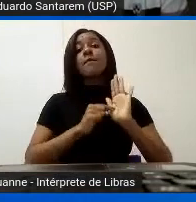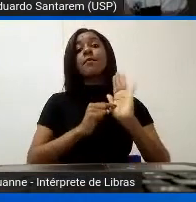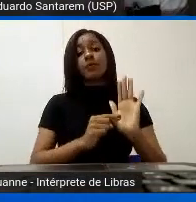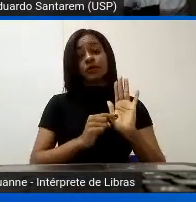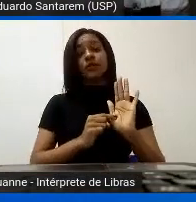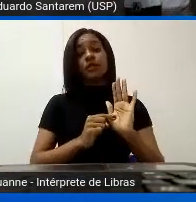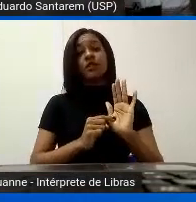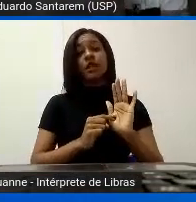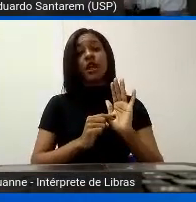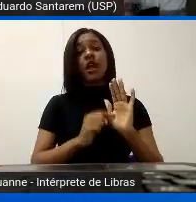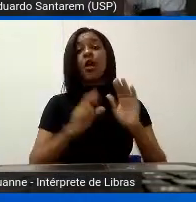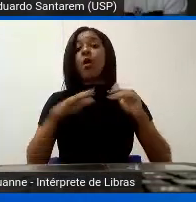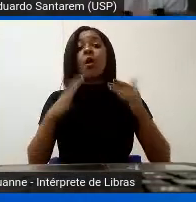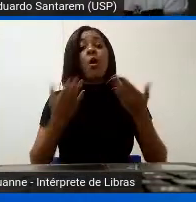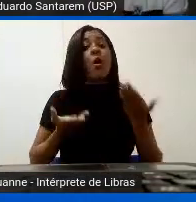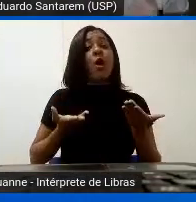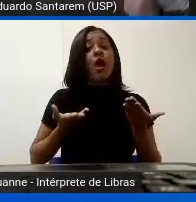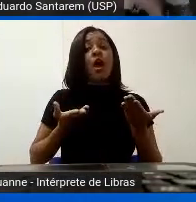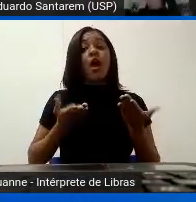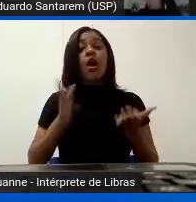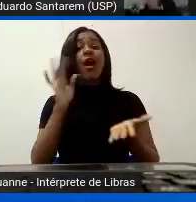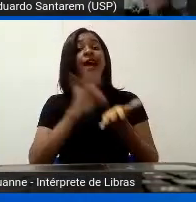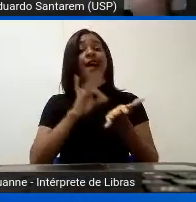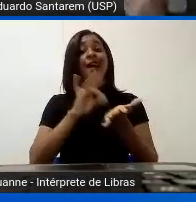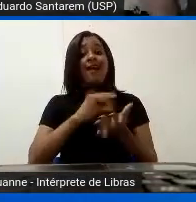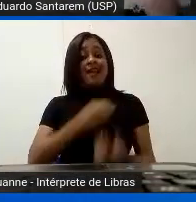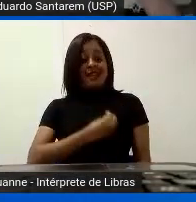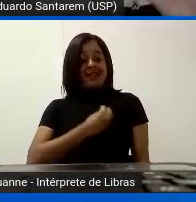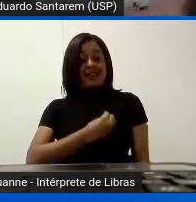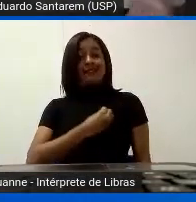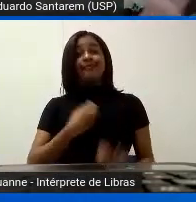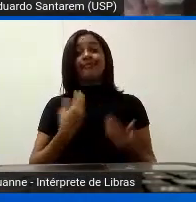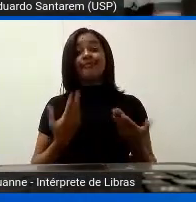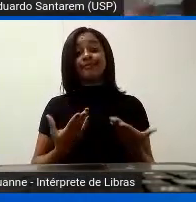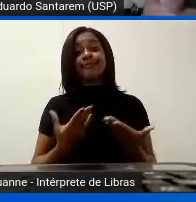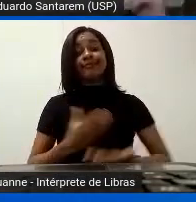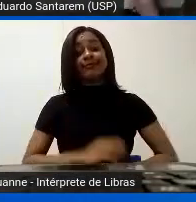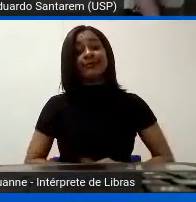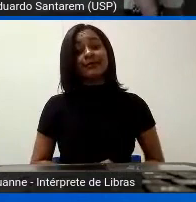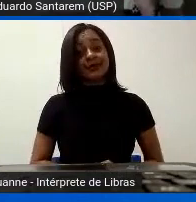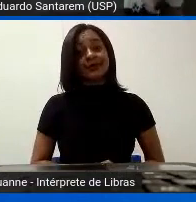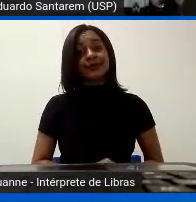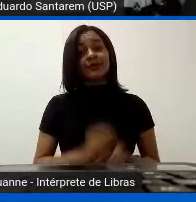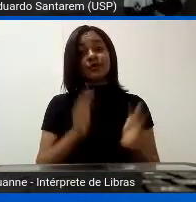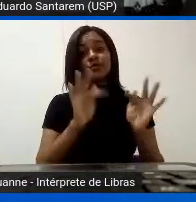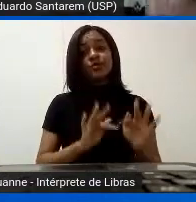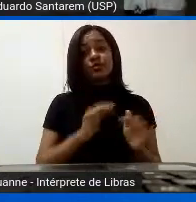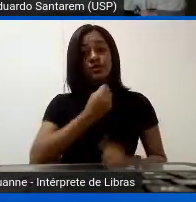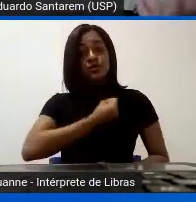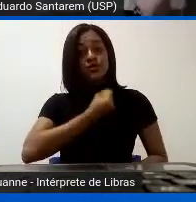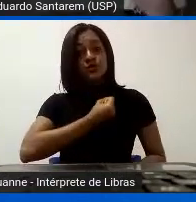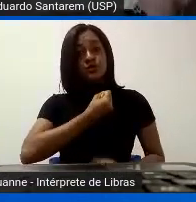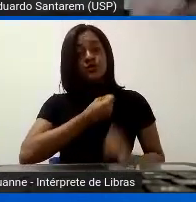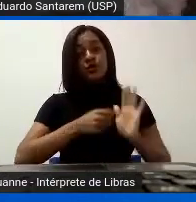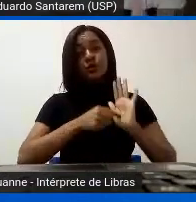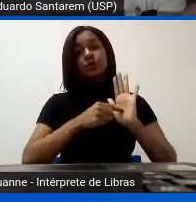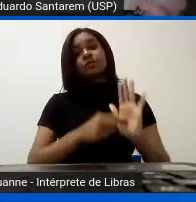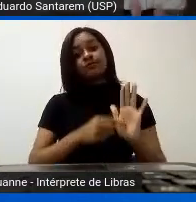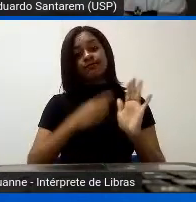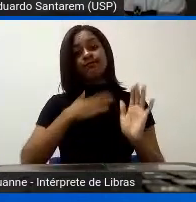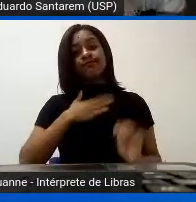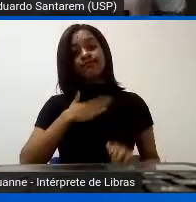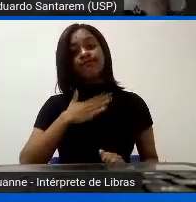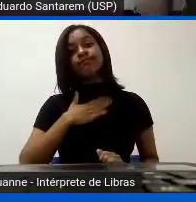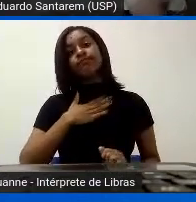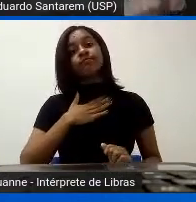realidade né E mais uma coisa aqui o último número aqui de indicador meu também para essa